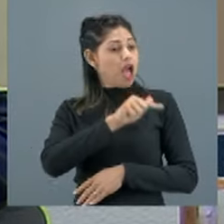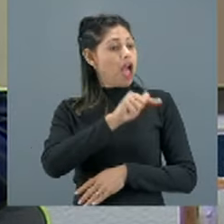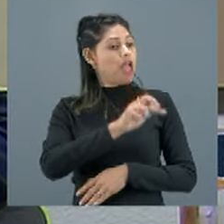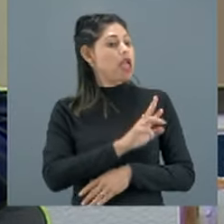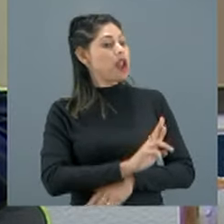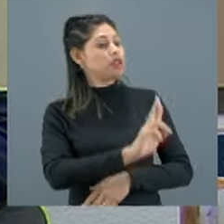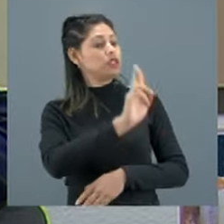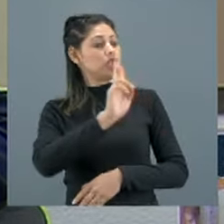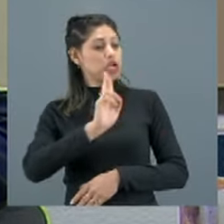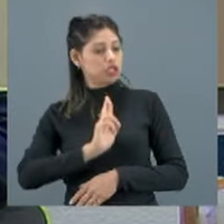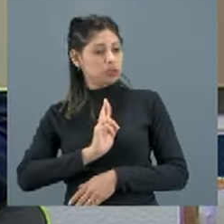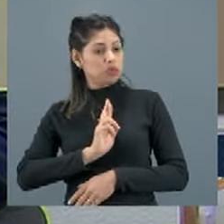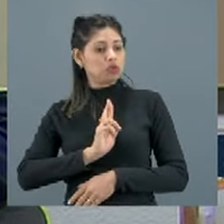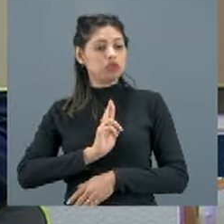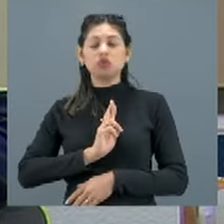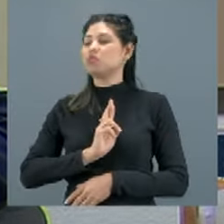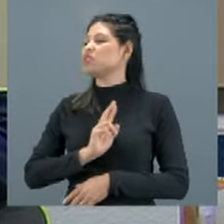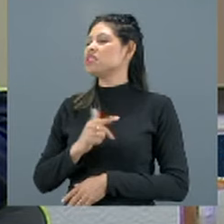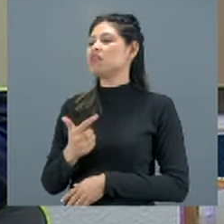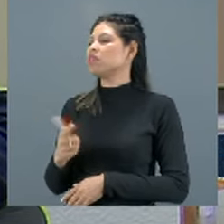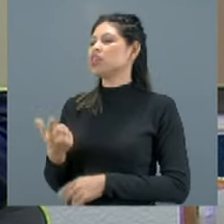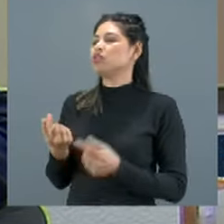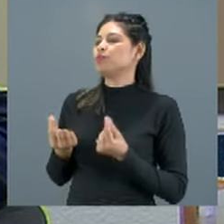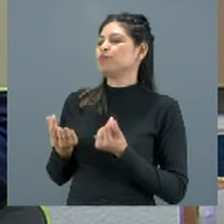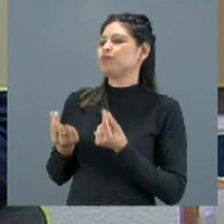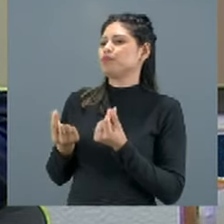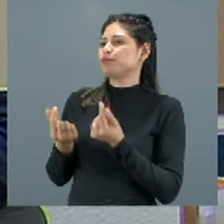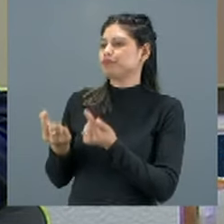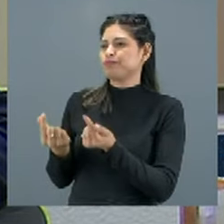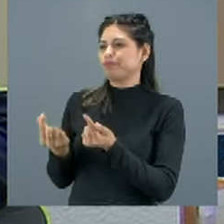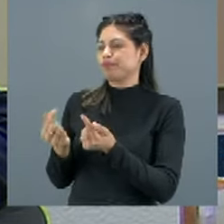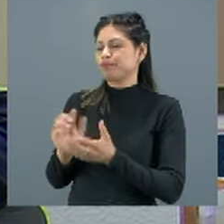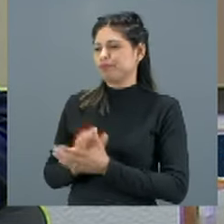responde, não tem orçamento.